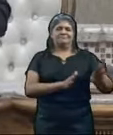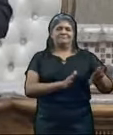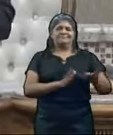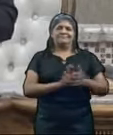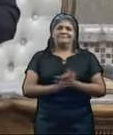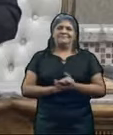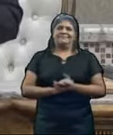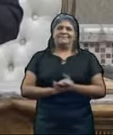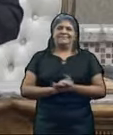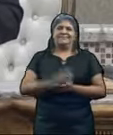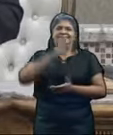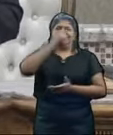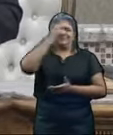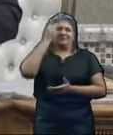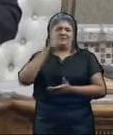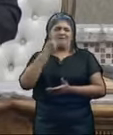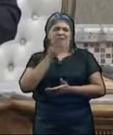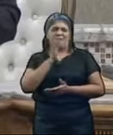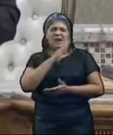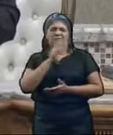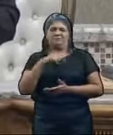a música injuriarem